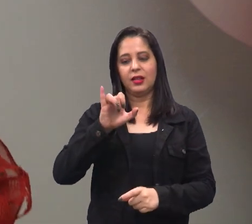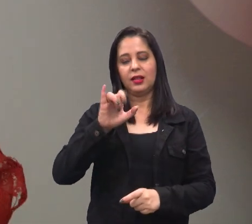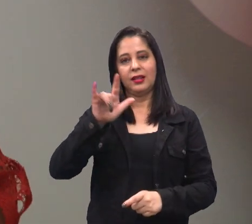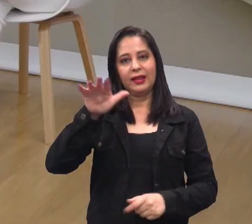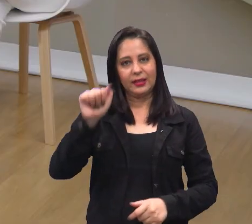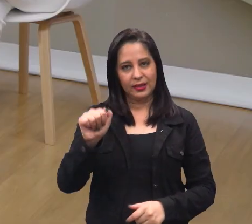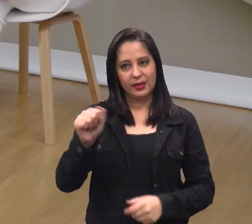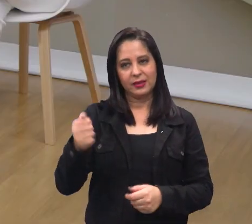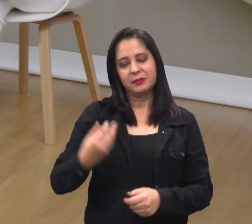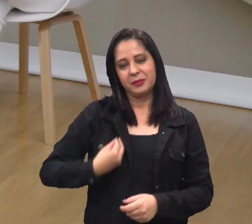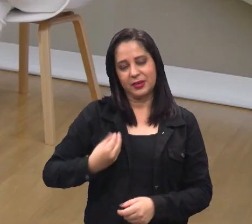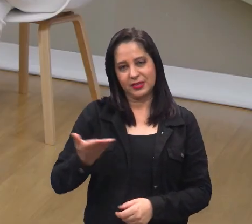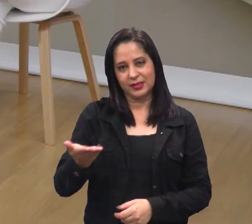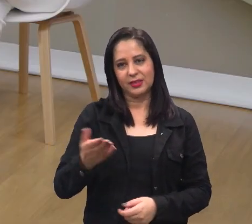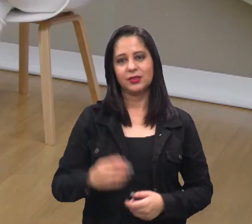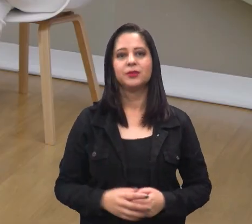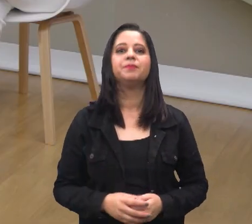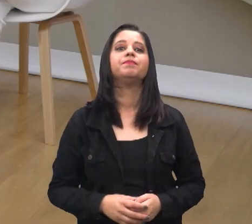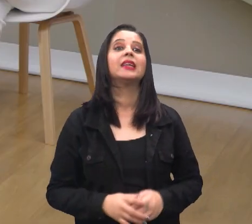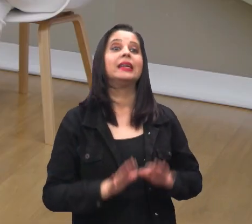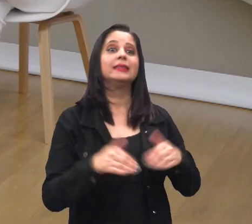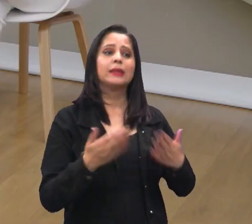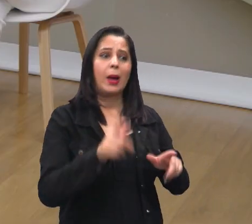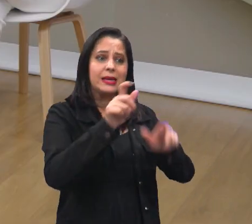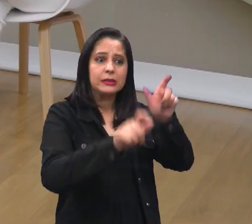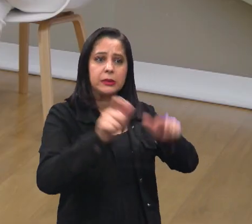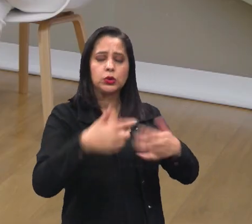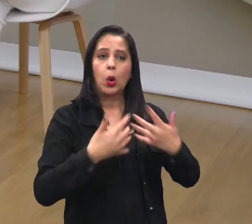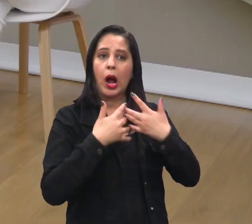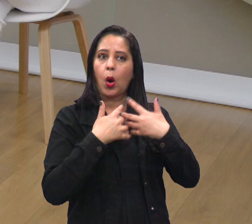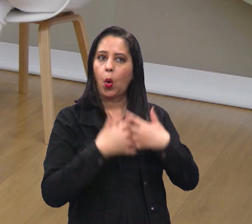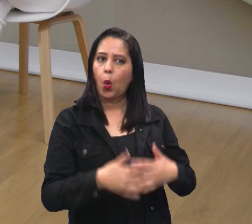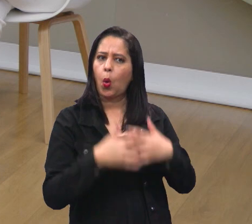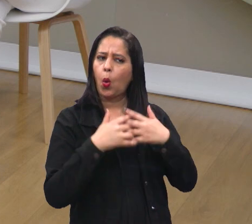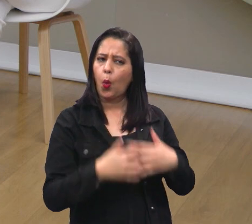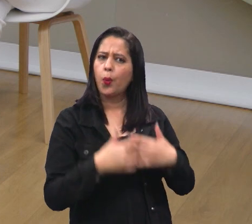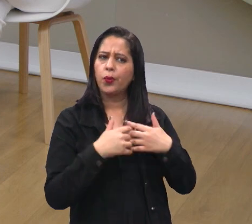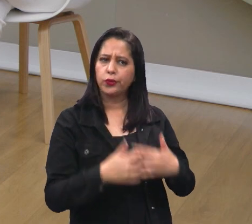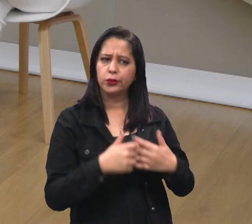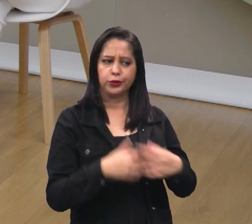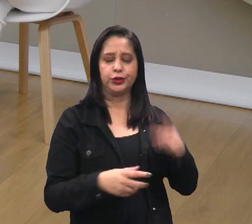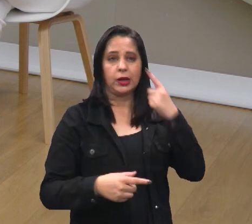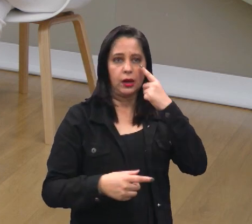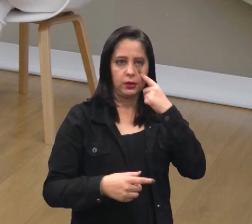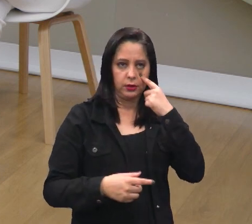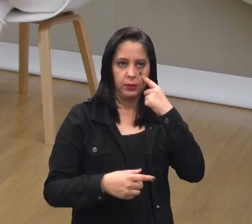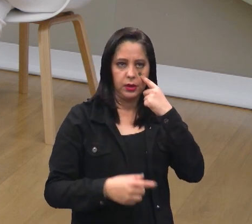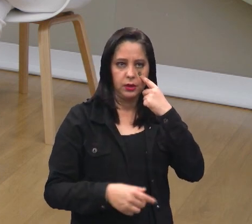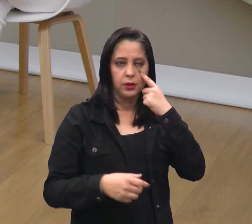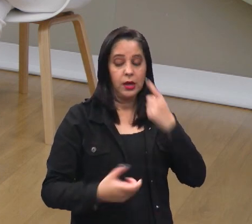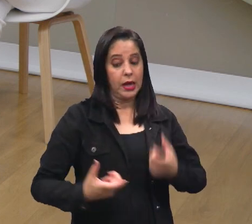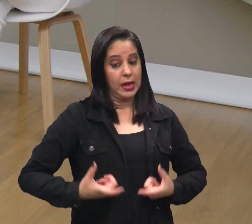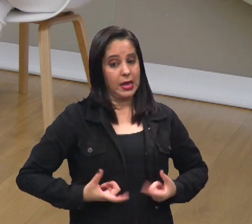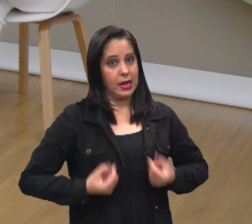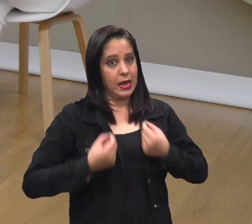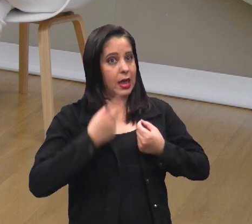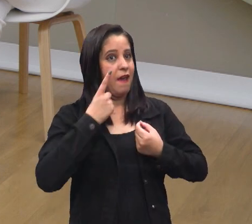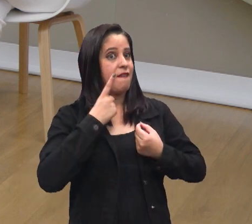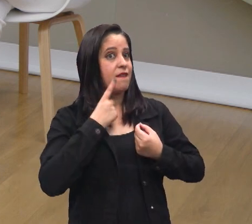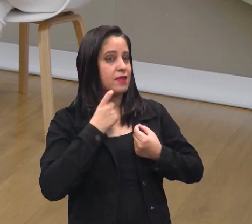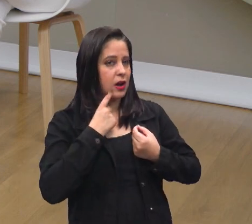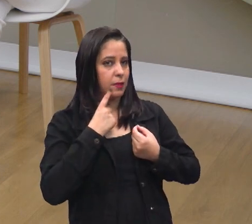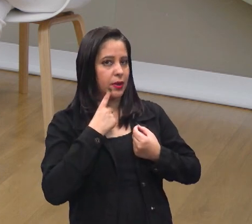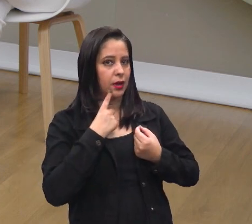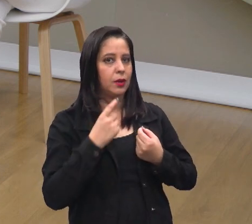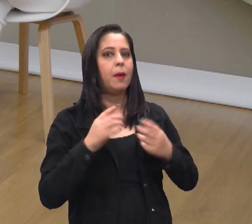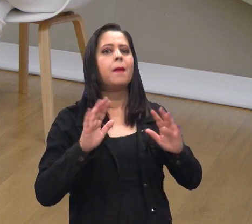Melo. Doutora, muitas pessoas confundem anemia com leucemia. Tanto é que o Junho Laranja trata das duas